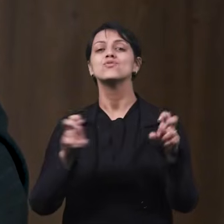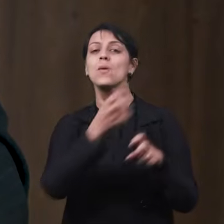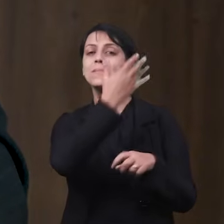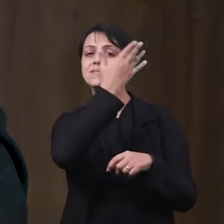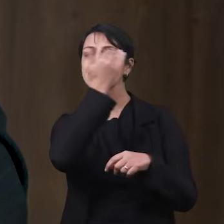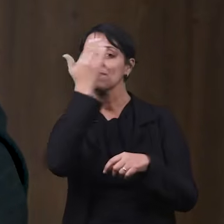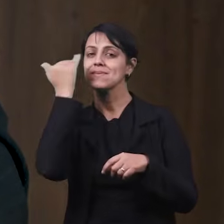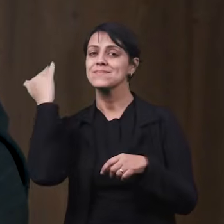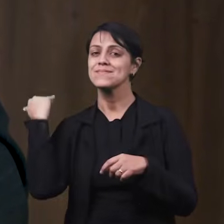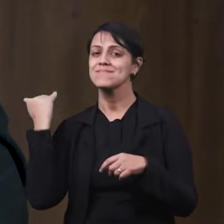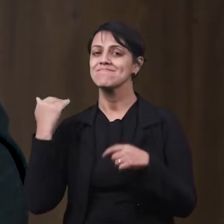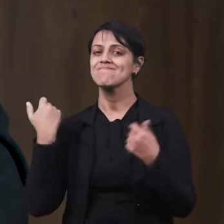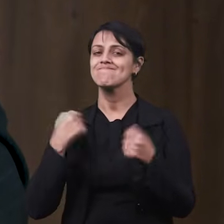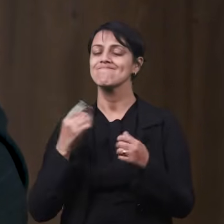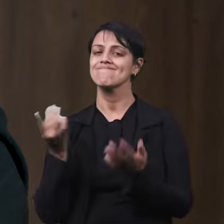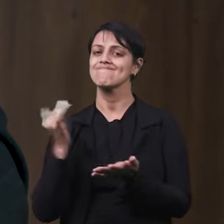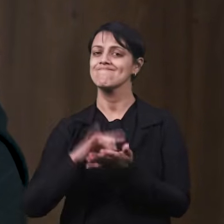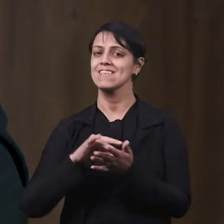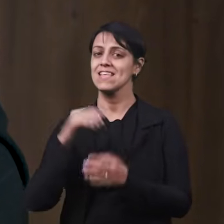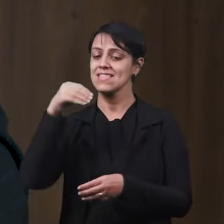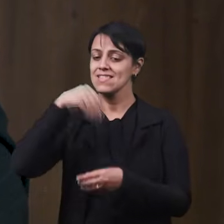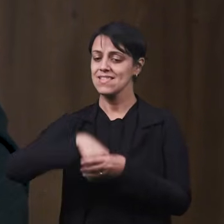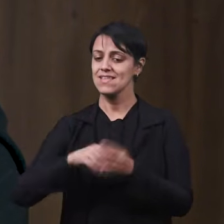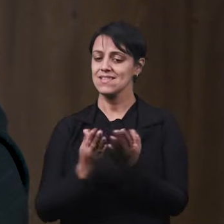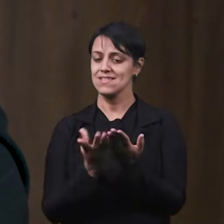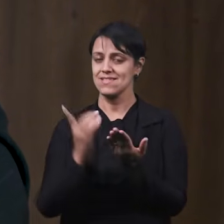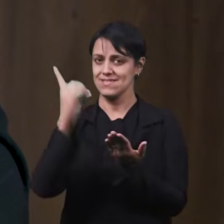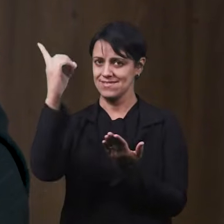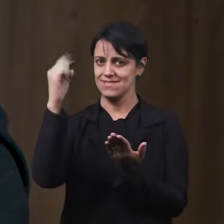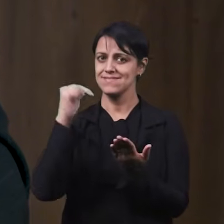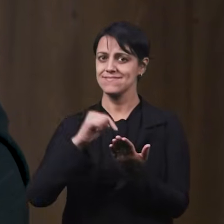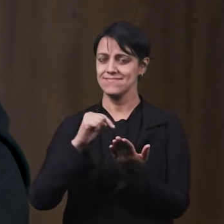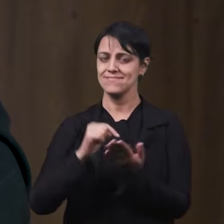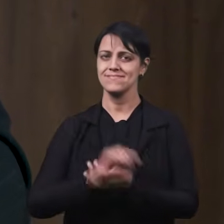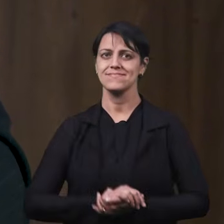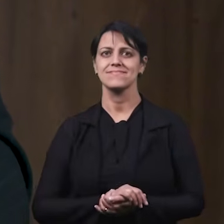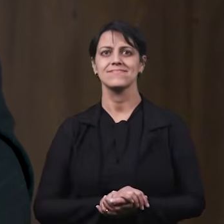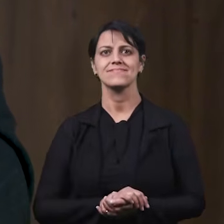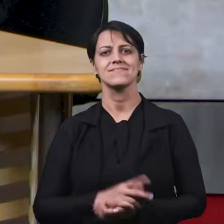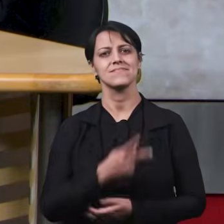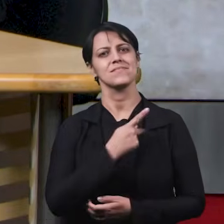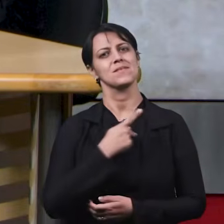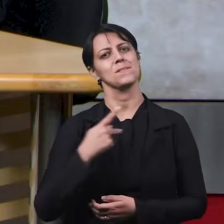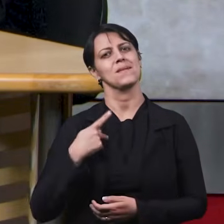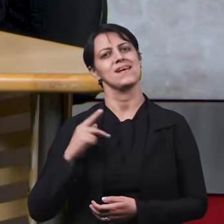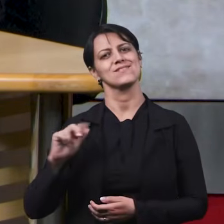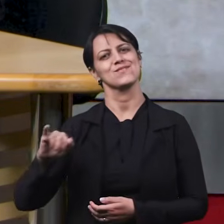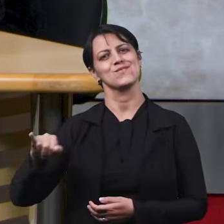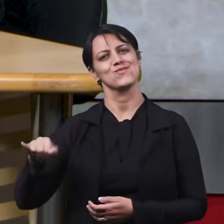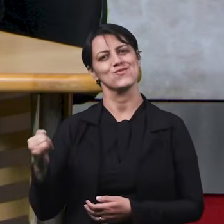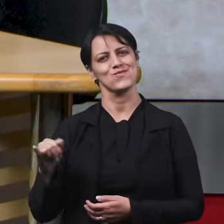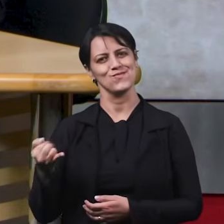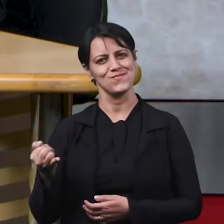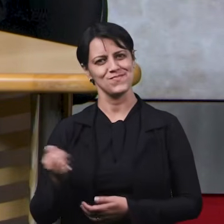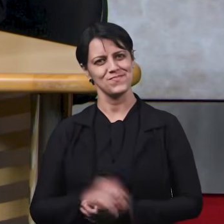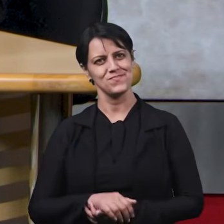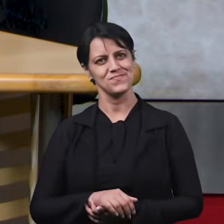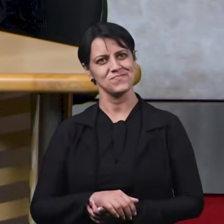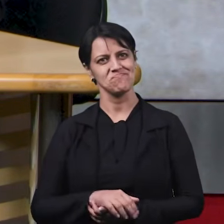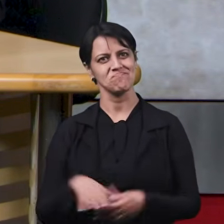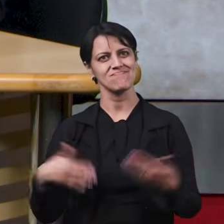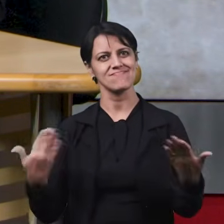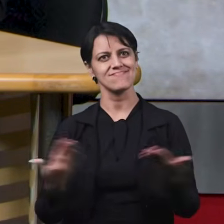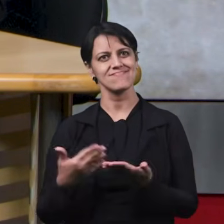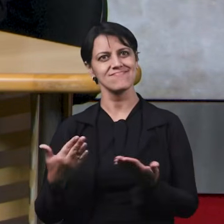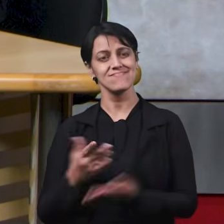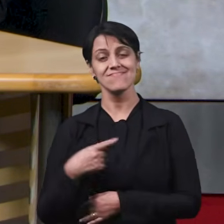que estão registrados na Bíblia, a Palavra de Deus. Pastor João, hoje vamos trabalhar